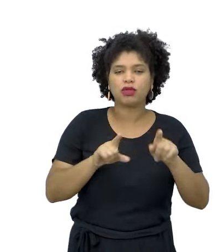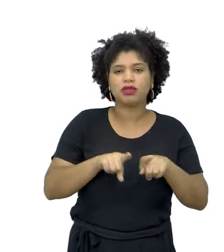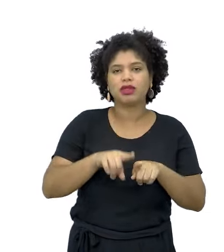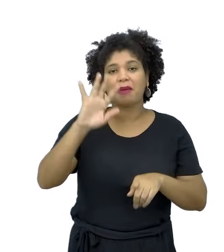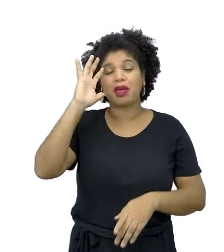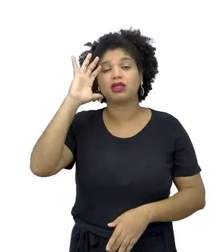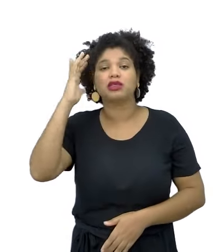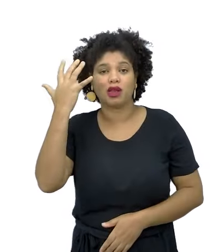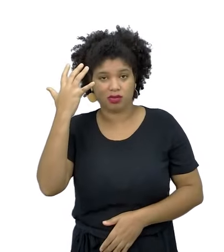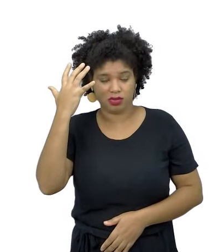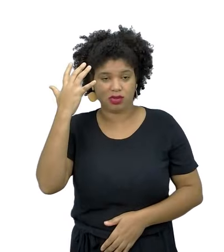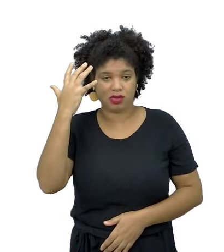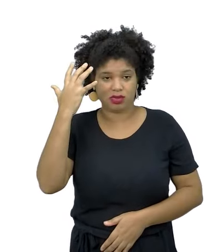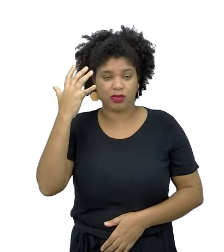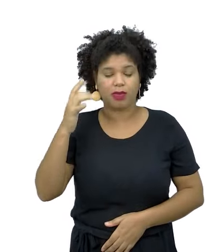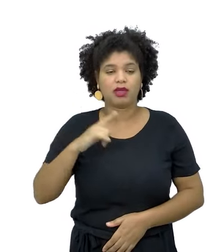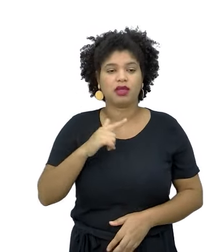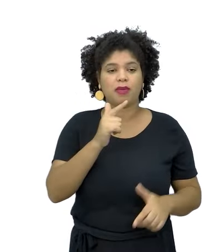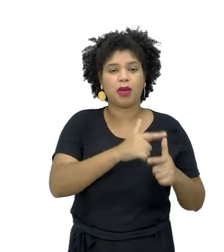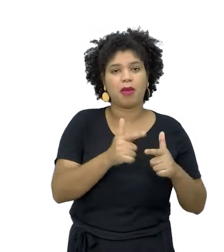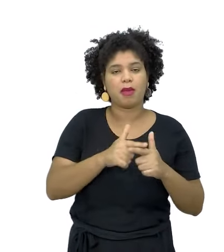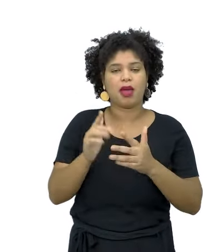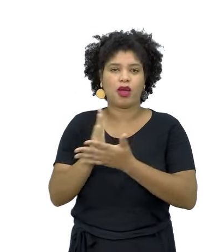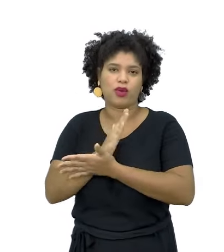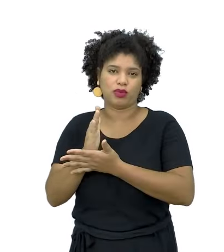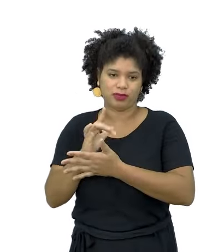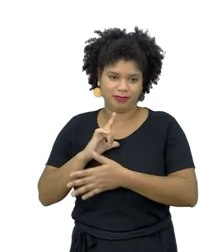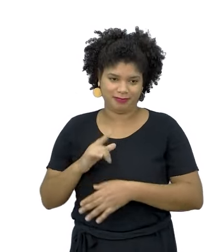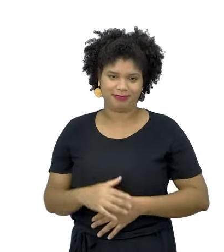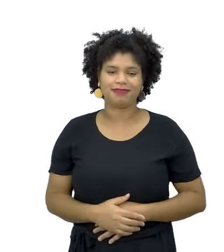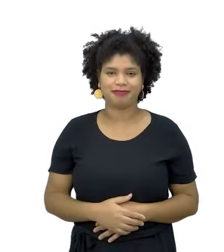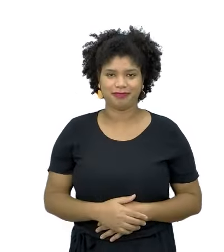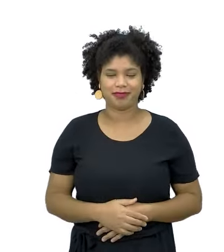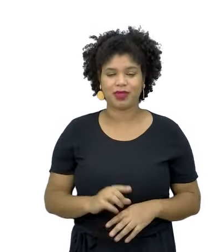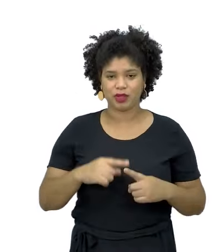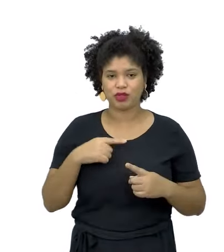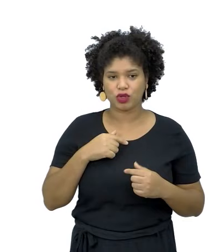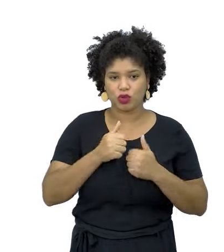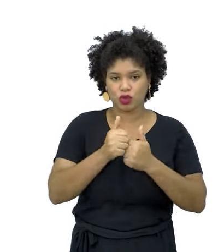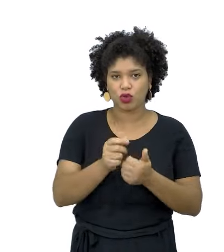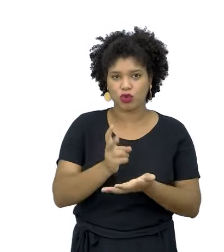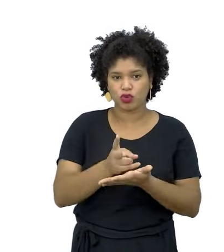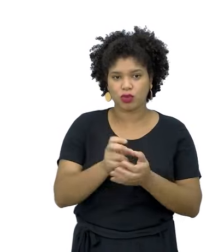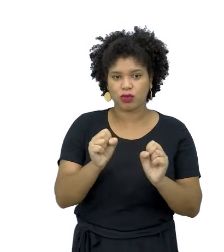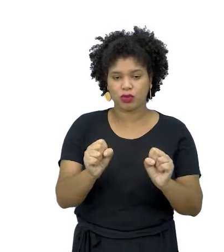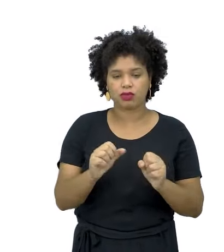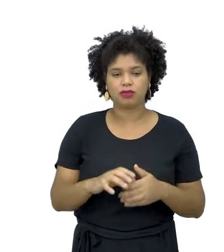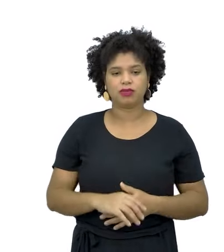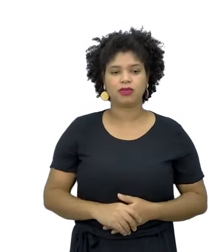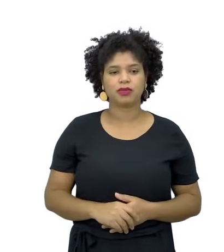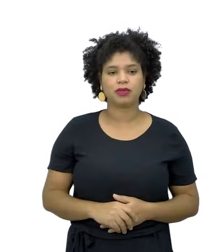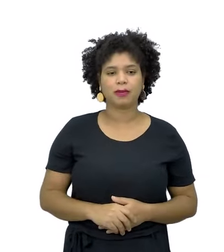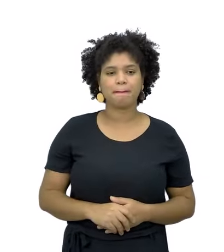resolução de problemas. Podemos continuar.